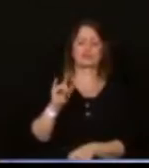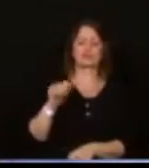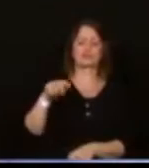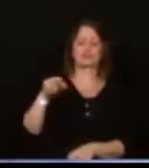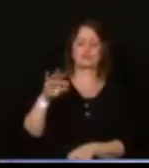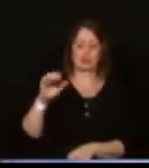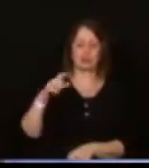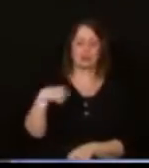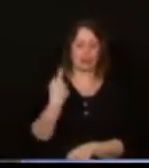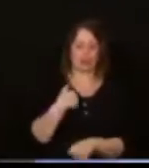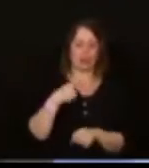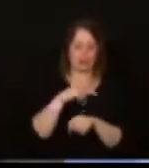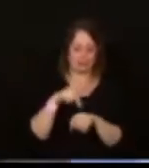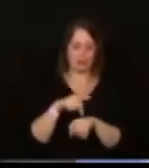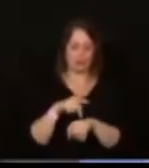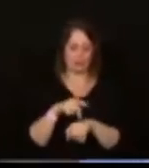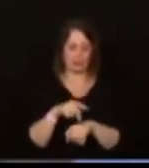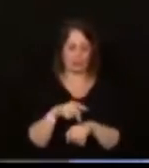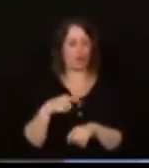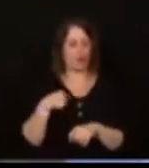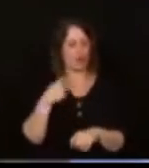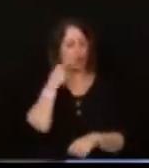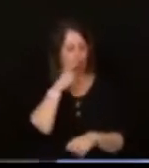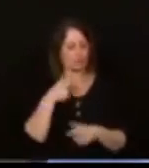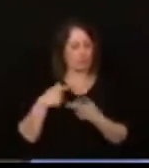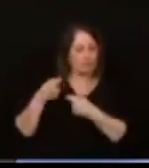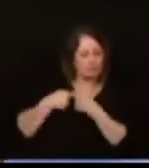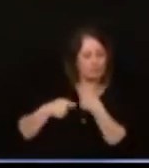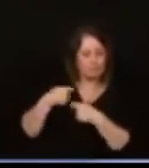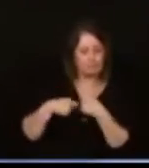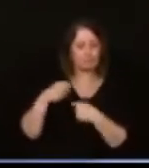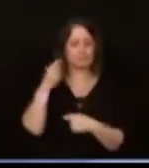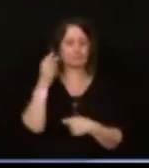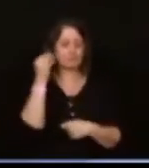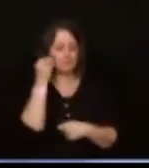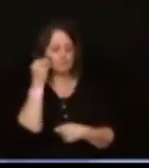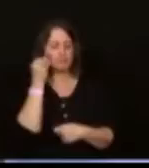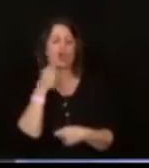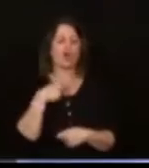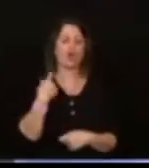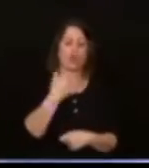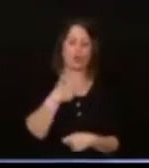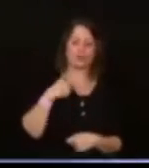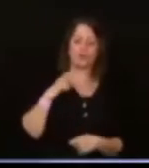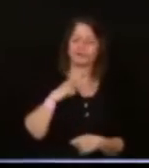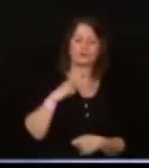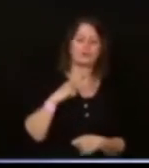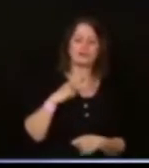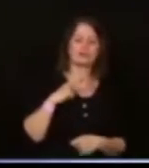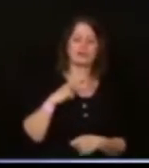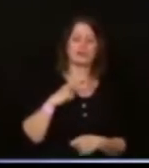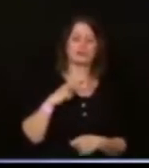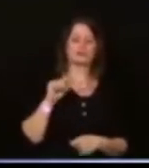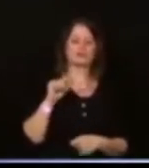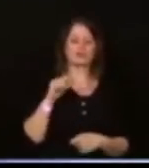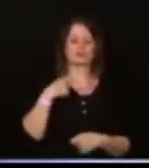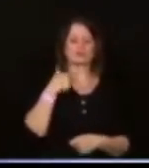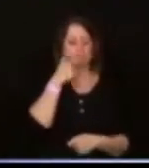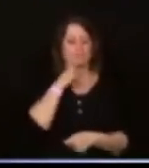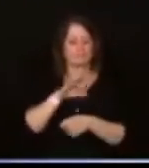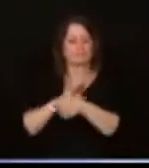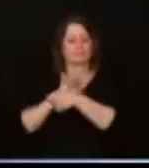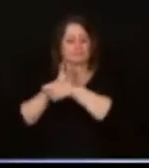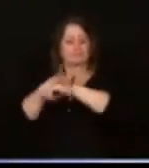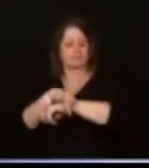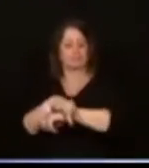vez mais países não têm. Nós temos a nossa garantia,